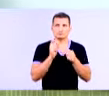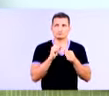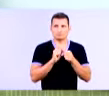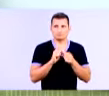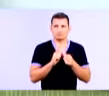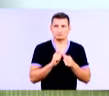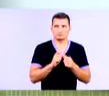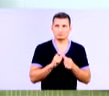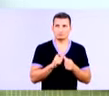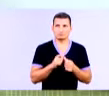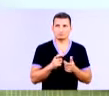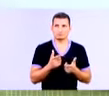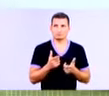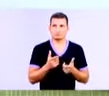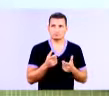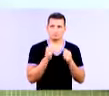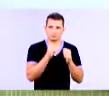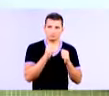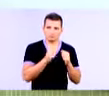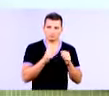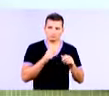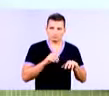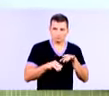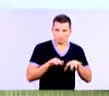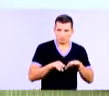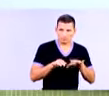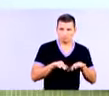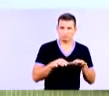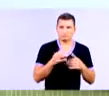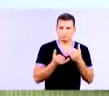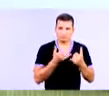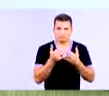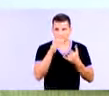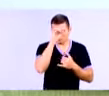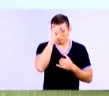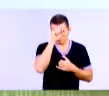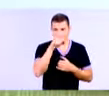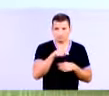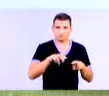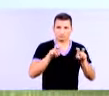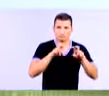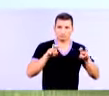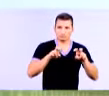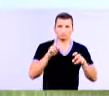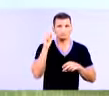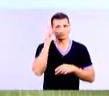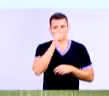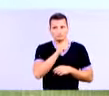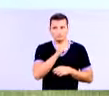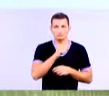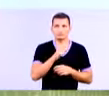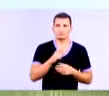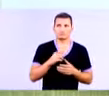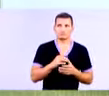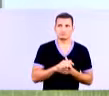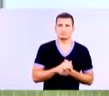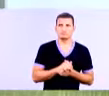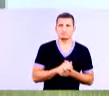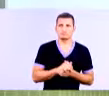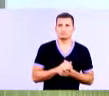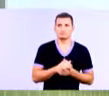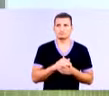gente sem uma máquina para a gente poder brincar com ela, eu falo, aprender com ela, a gente fica bem atado, né? A gente não